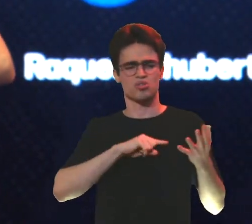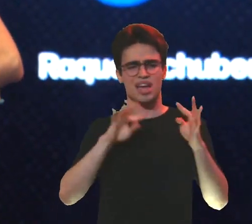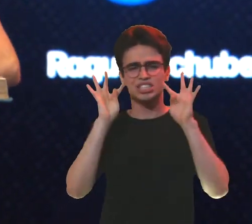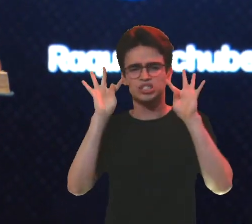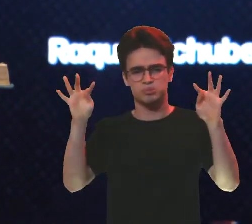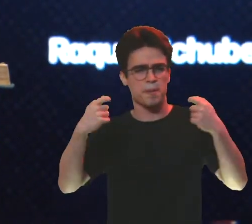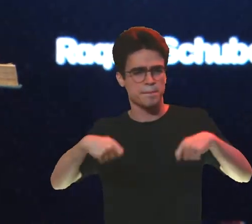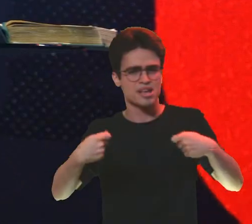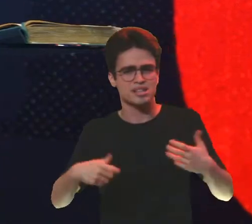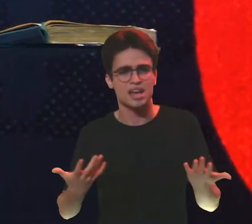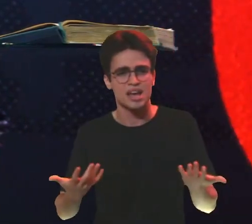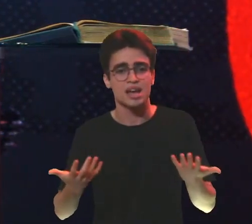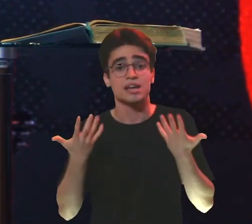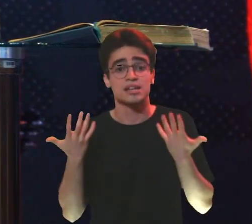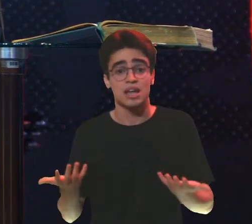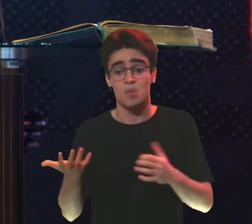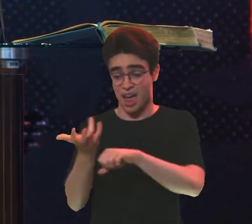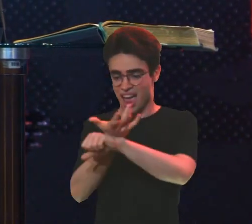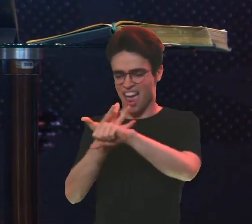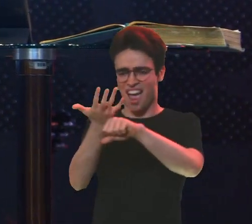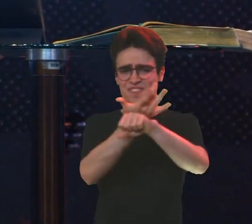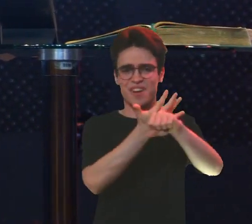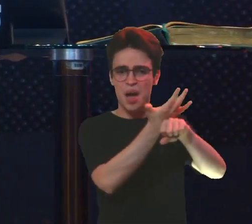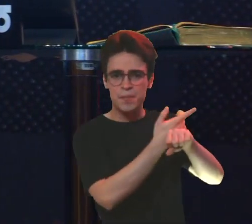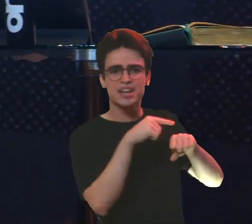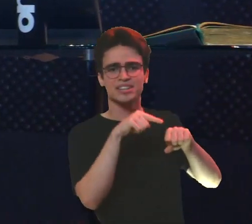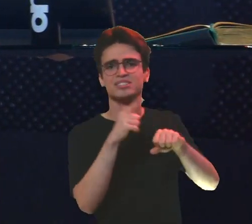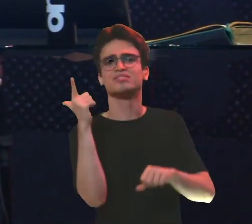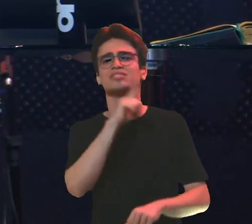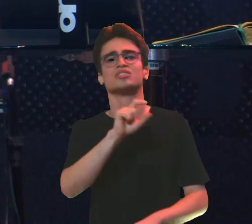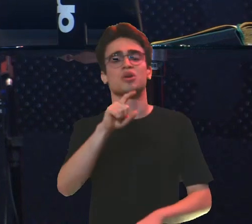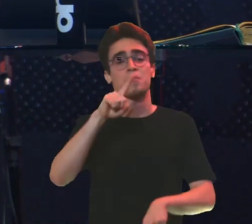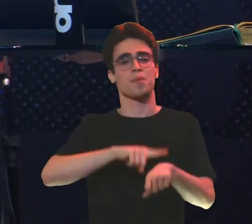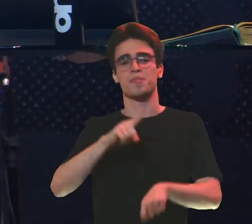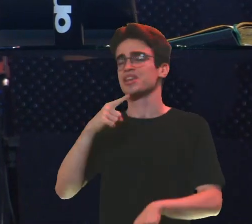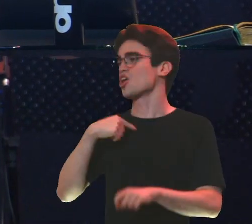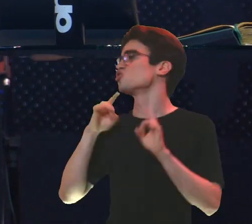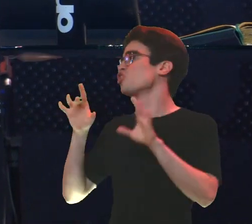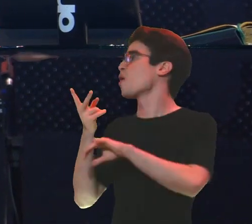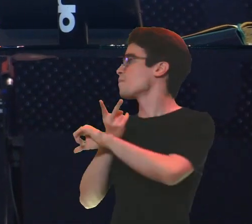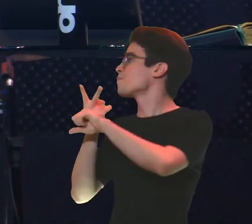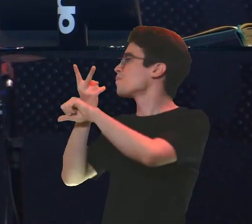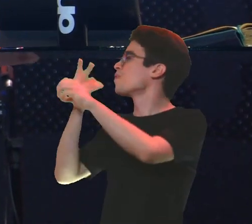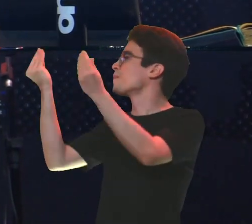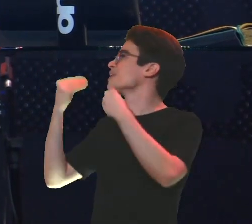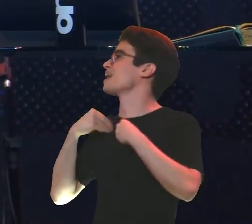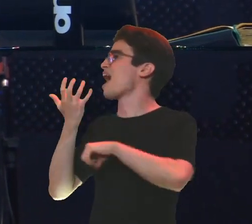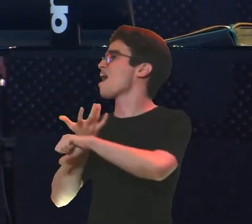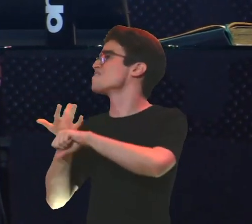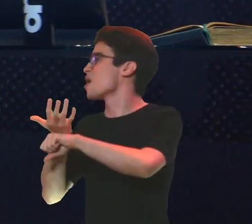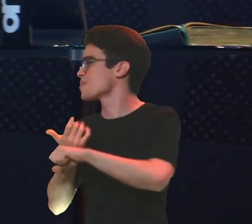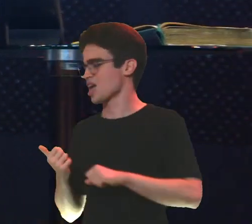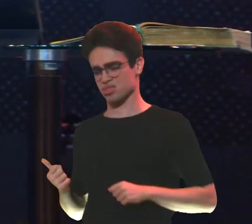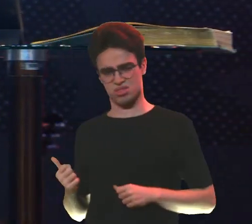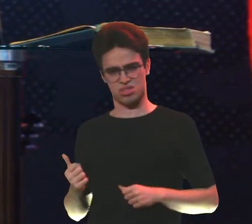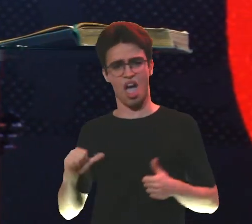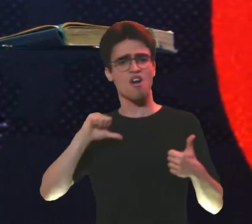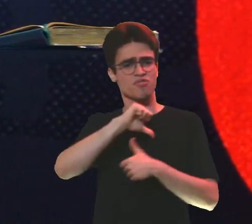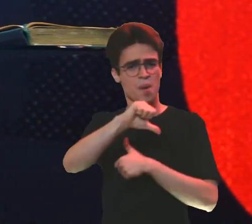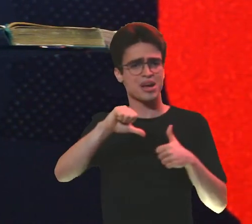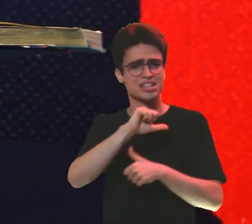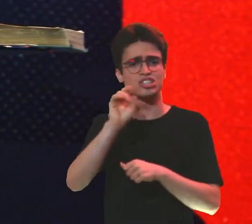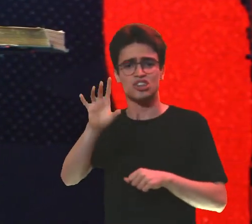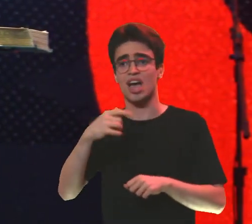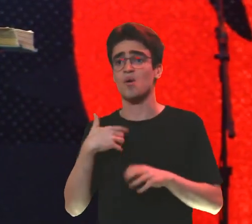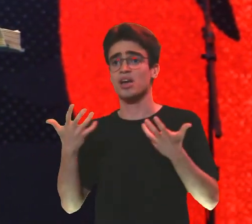testemunhas? Porque o avivamento não acontece quando a gente só busca por avivamento. Transformação não acontece quando você